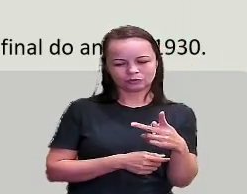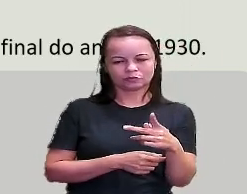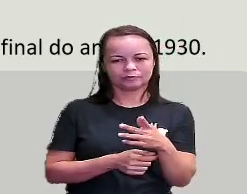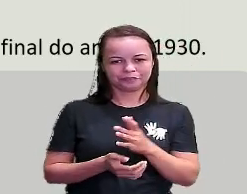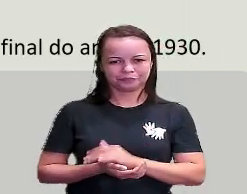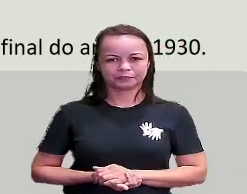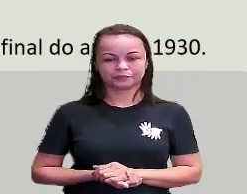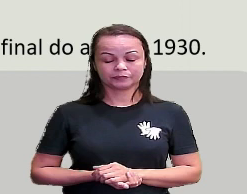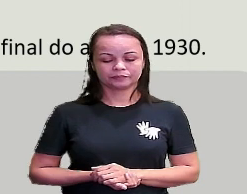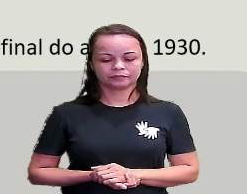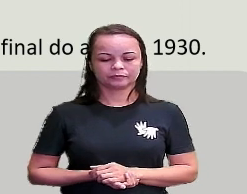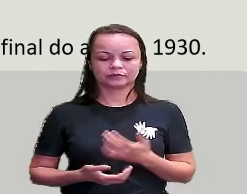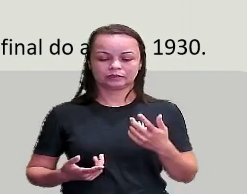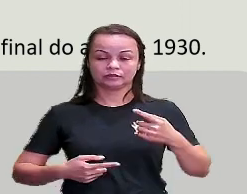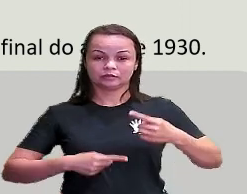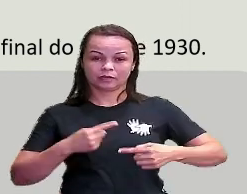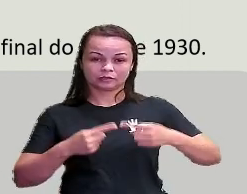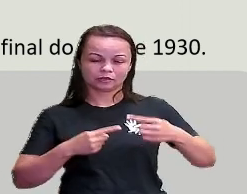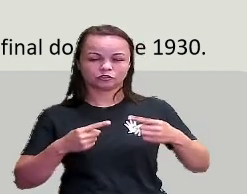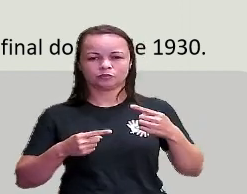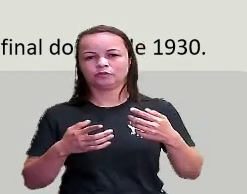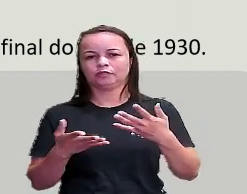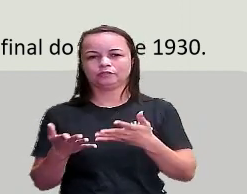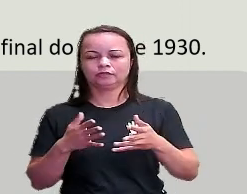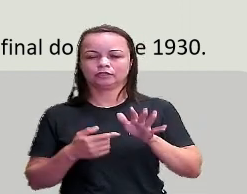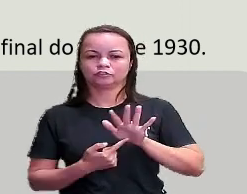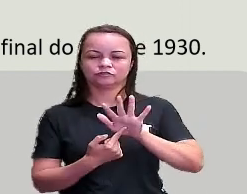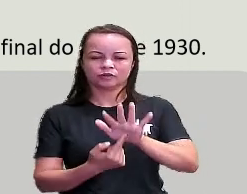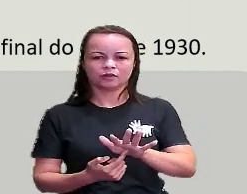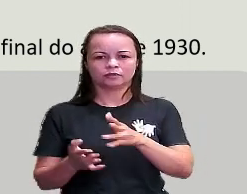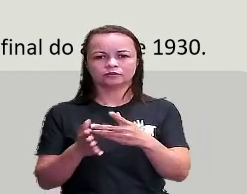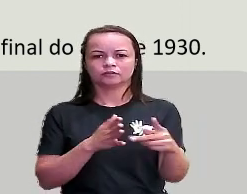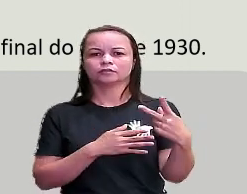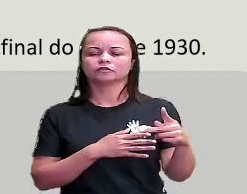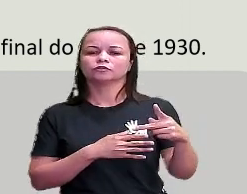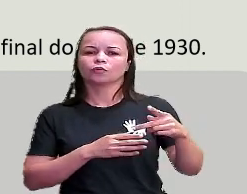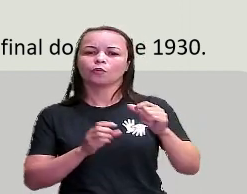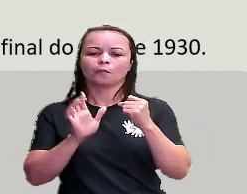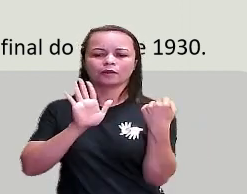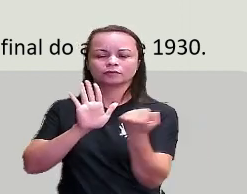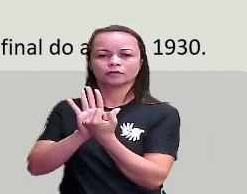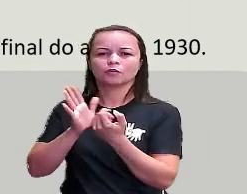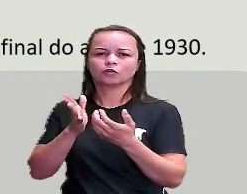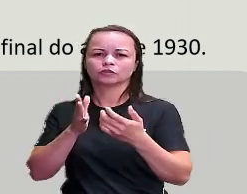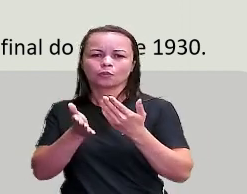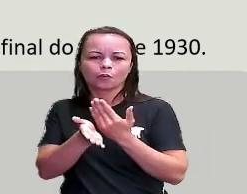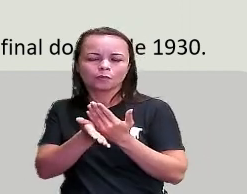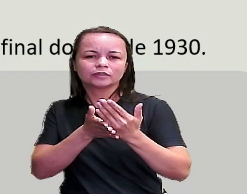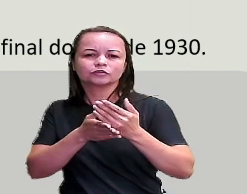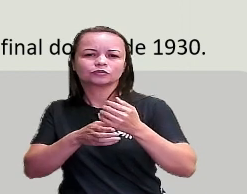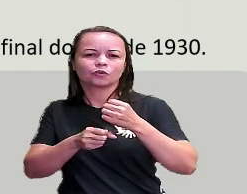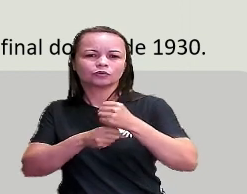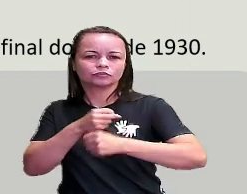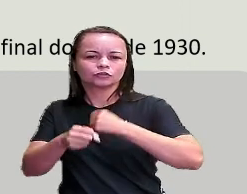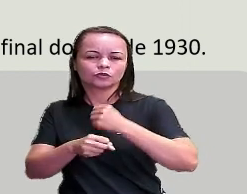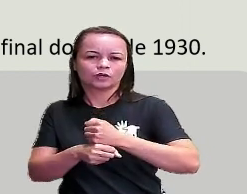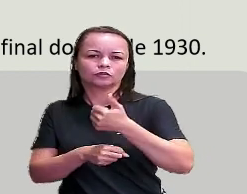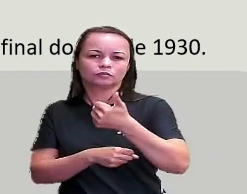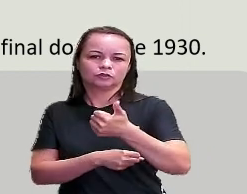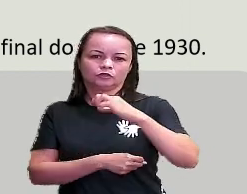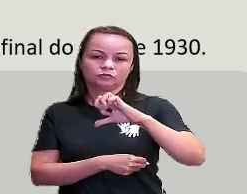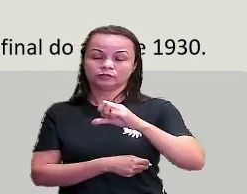As discussões sobre as políticas referentes à preservação do patrimônio deu-se início ao final do ano de